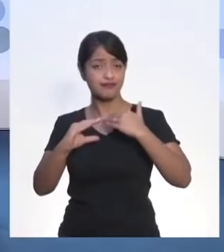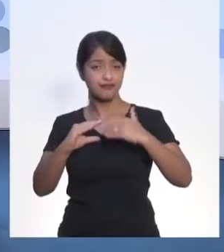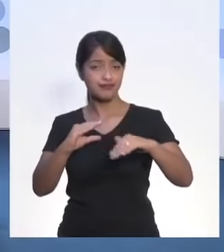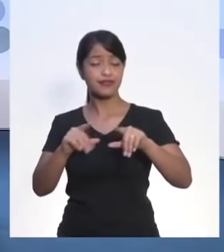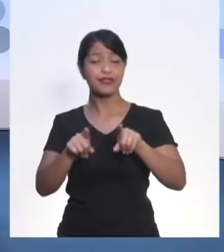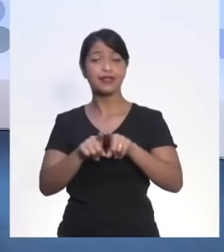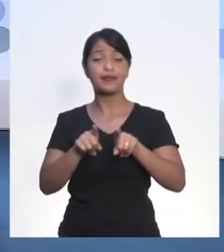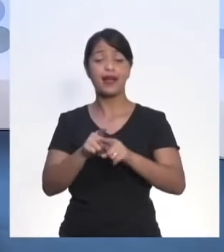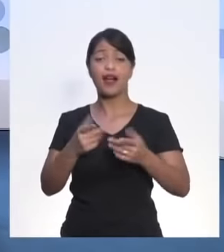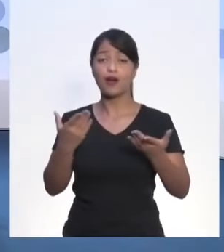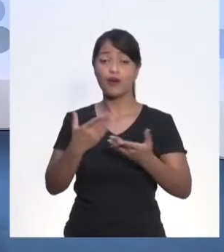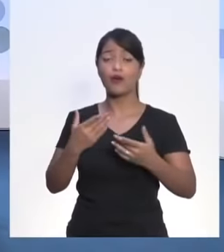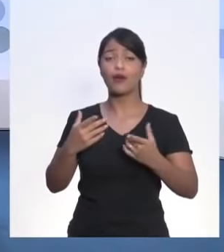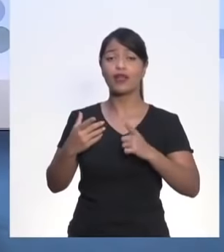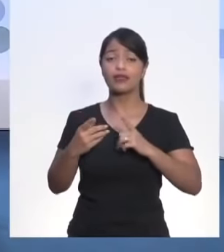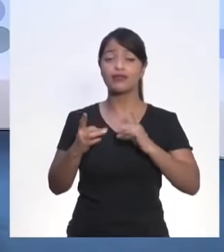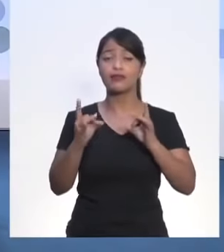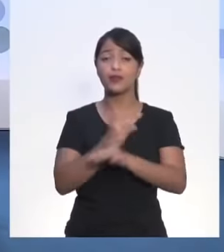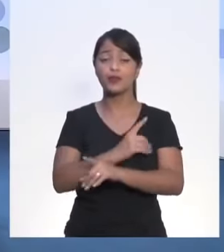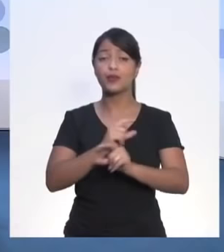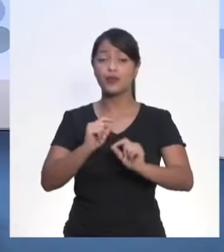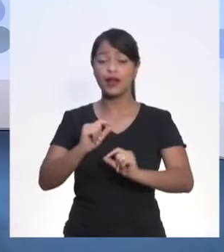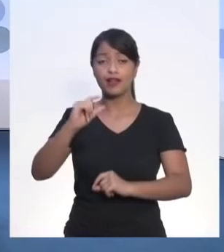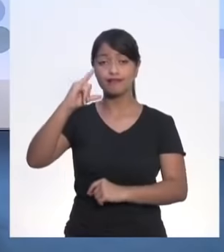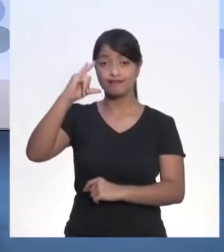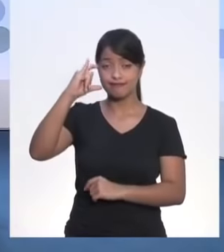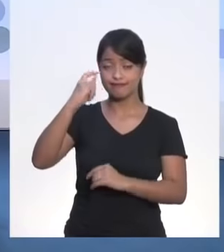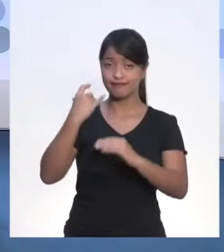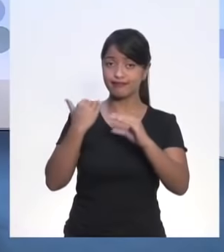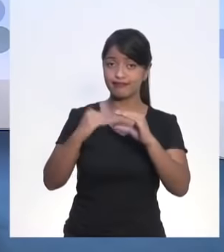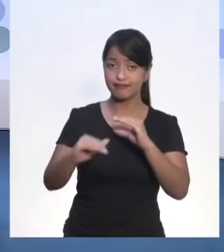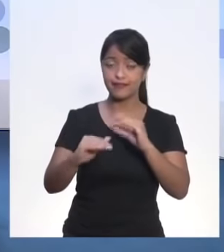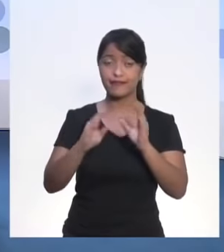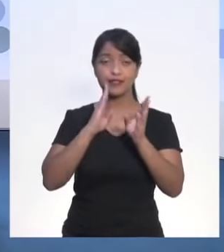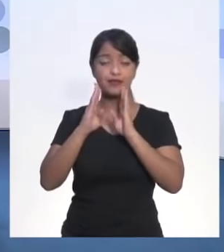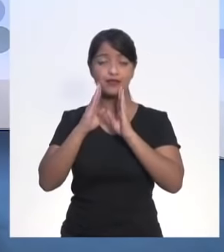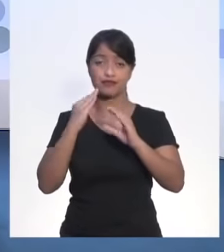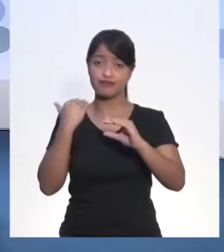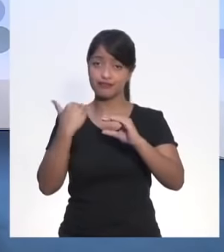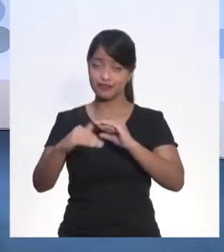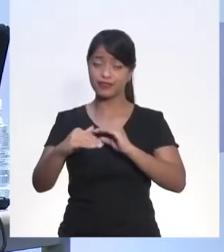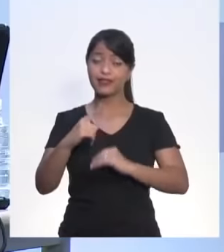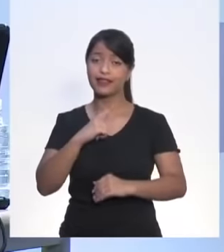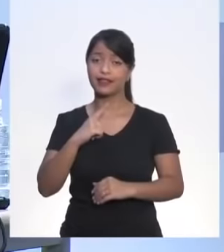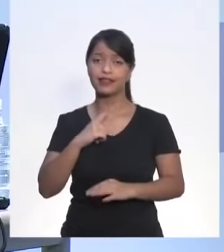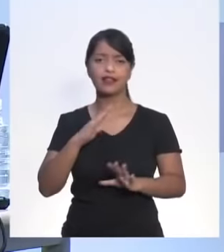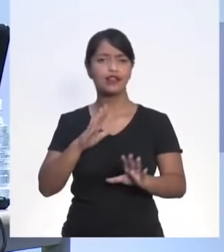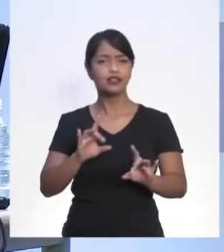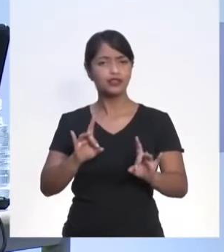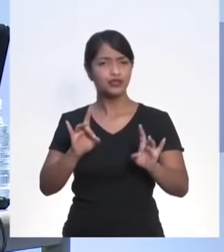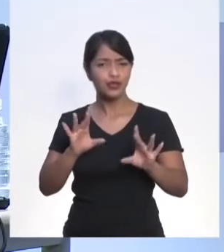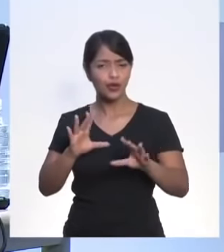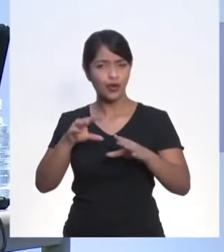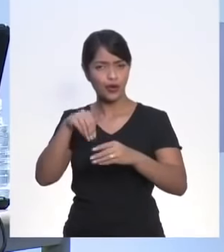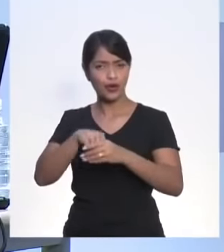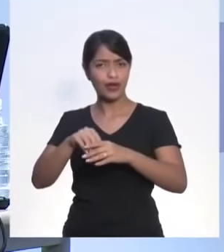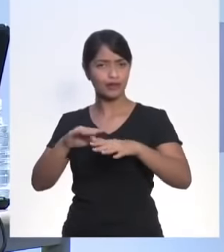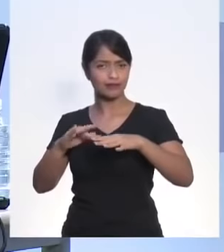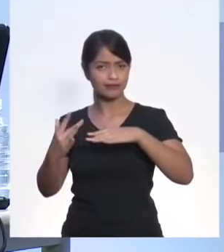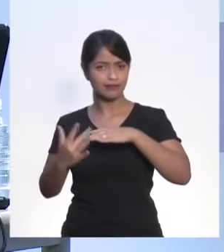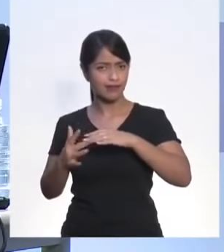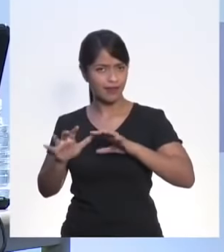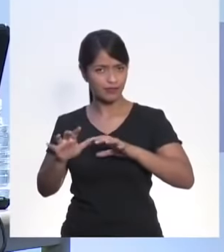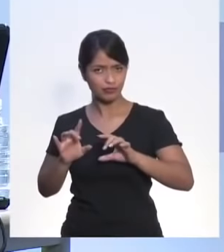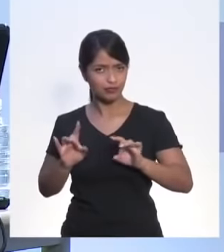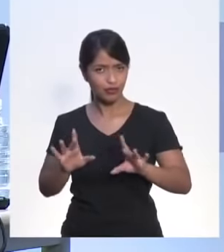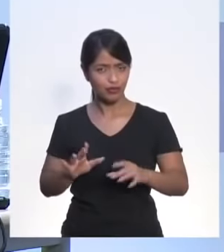quanto no Instagram, então a gente consegue encontrar essa mensagem. Mas é só assim nessas redes sociais que a gente fala assim?